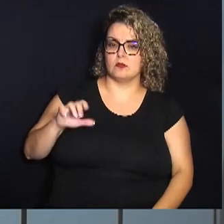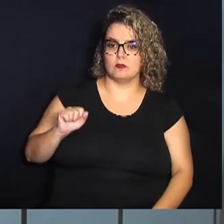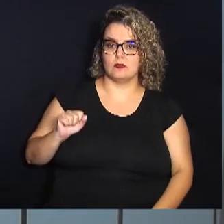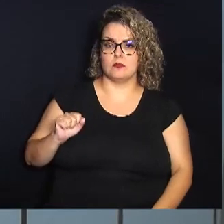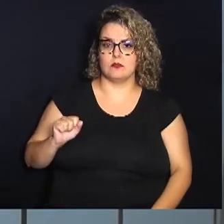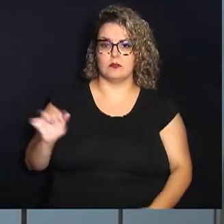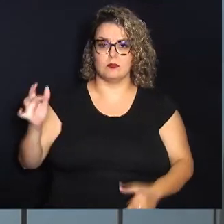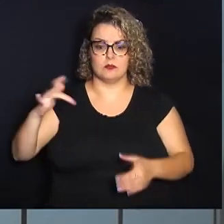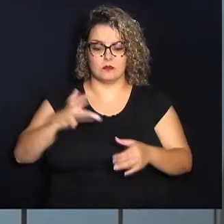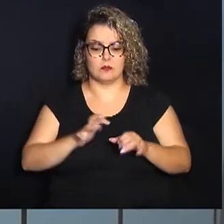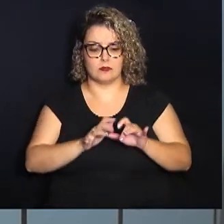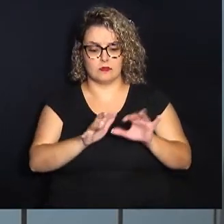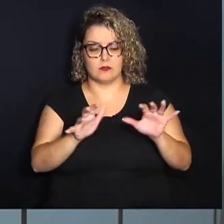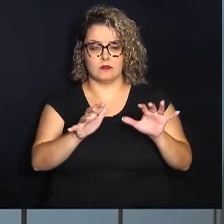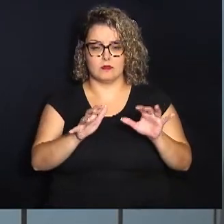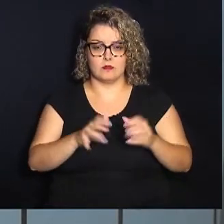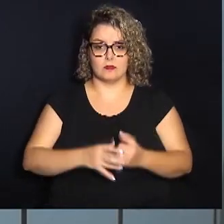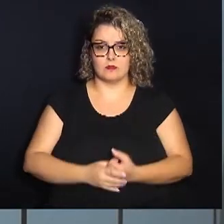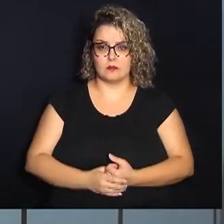acho que